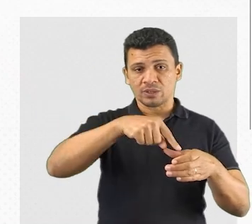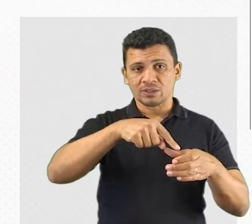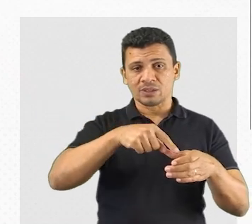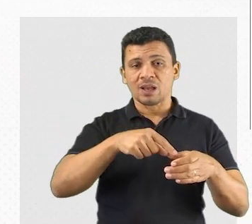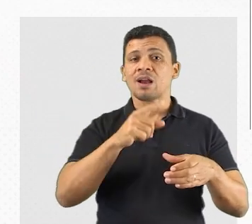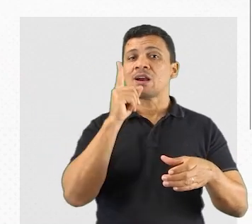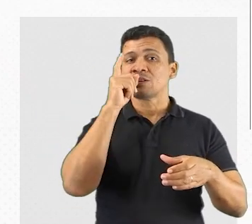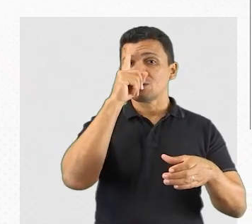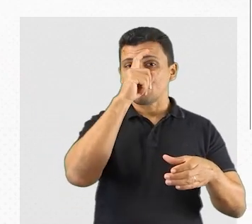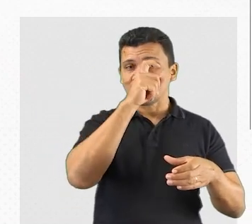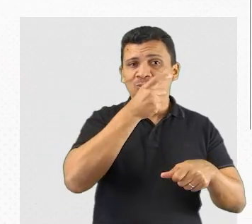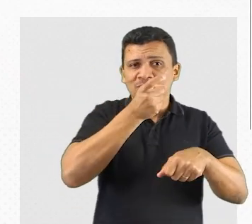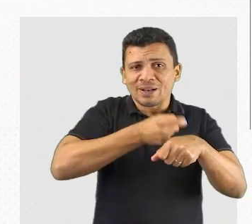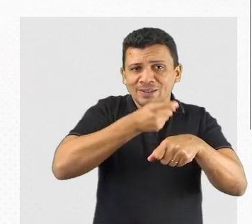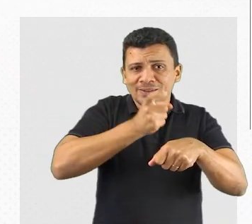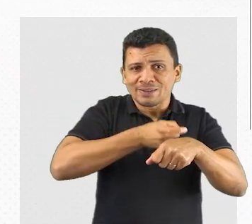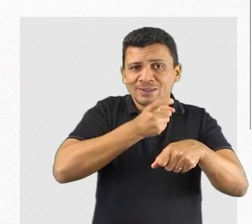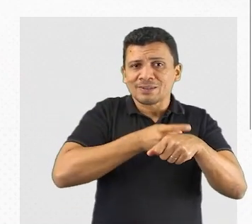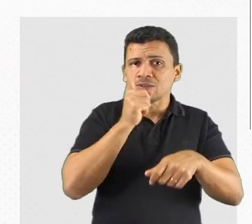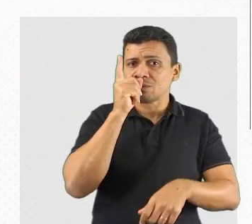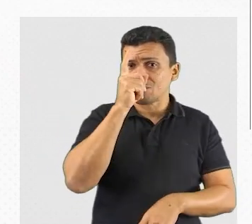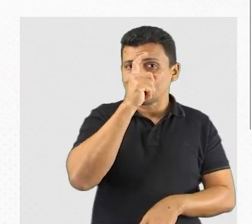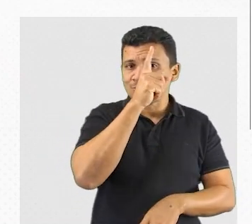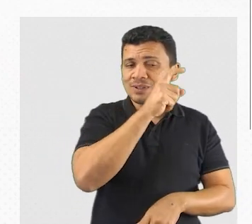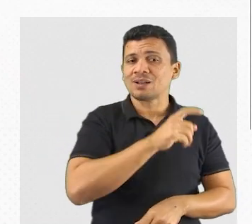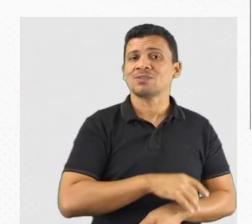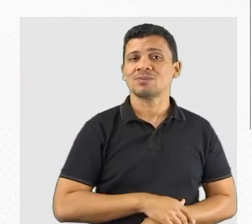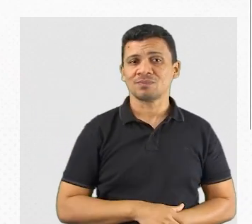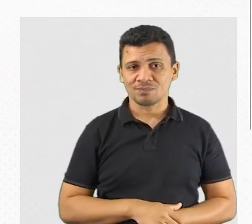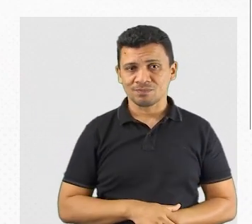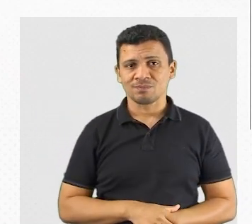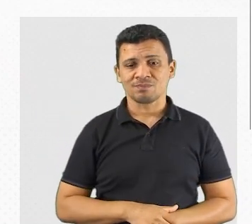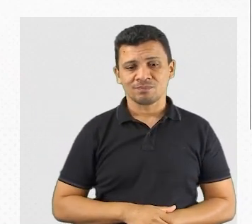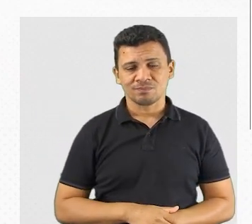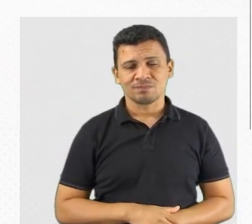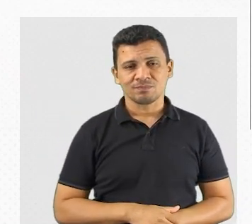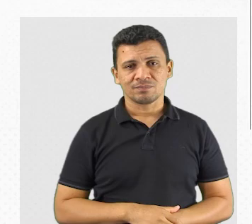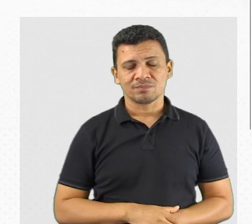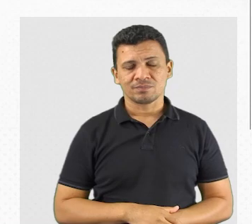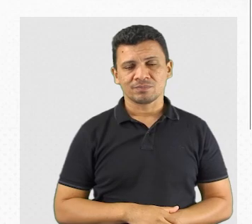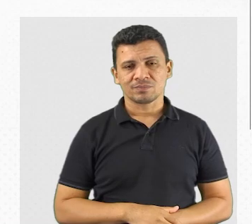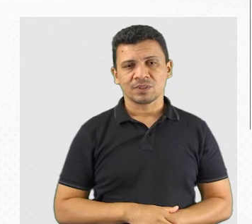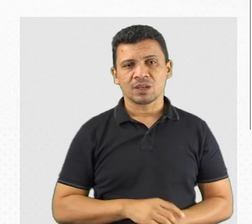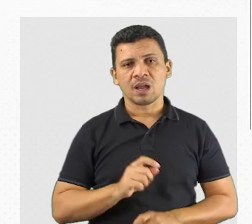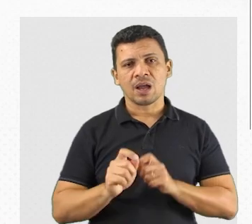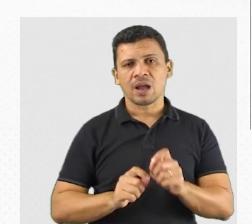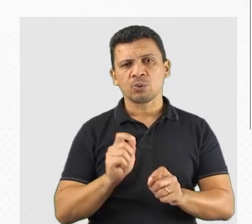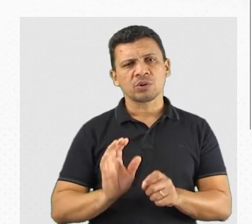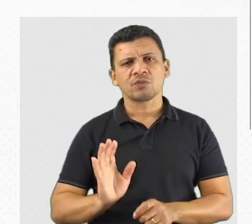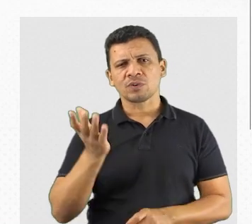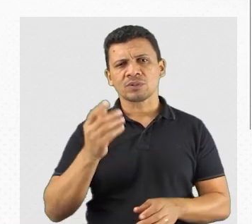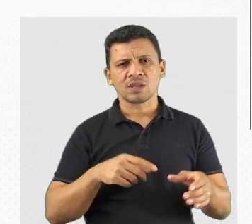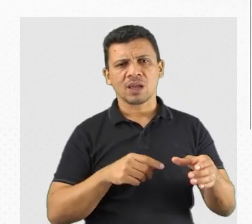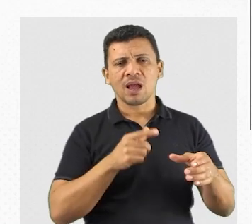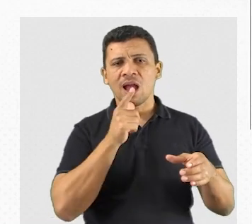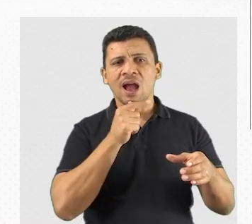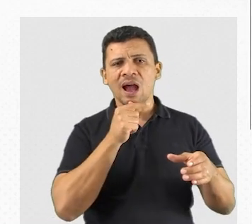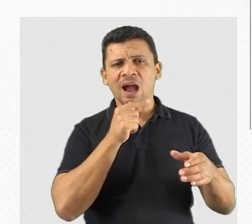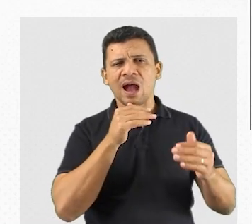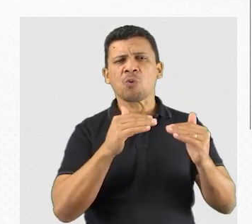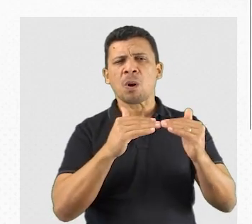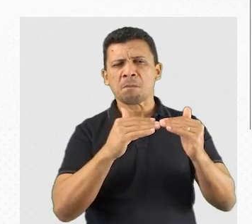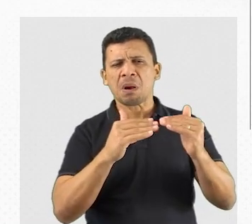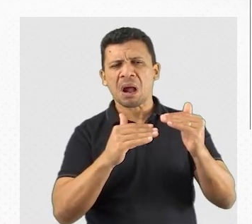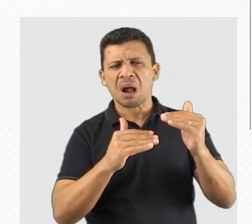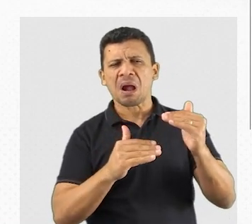soluto atrapalhou que ela entrasse em ebulição, ele vai atrapalhar que ela congele, vai dificultar. Então, para congelar essa água, a temperatura vai ter que baixar